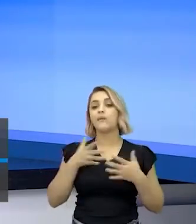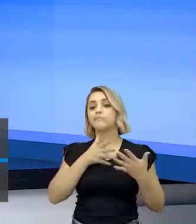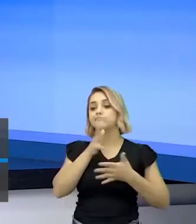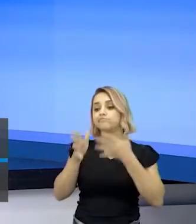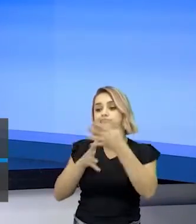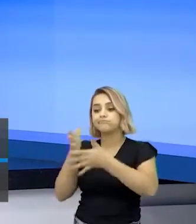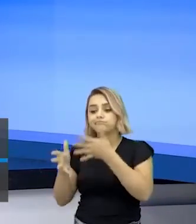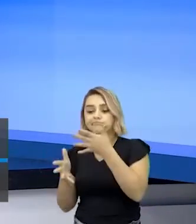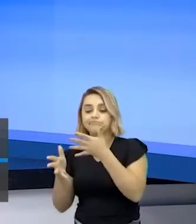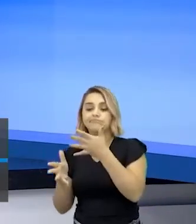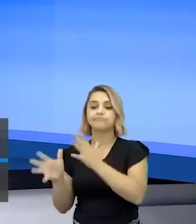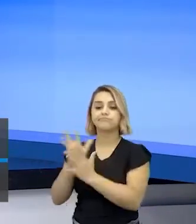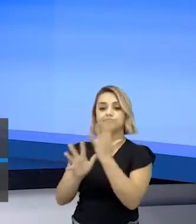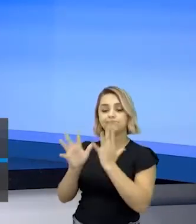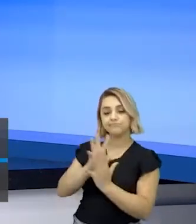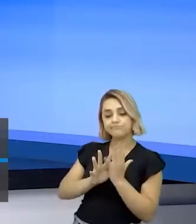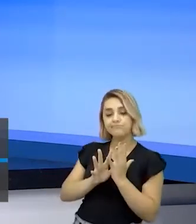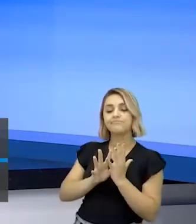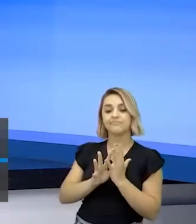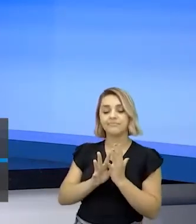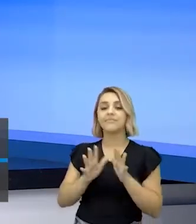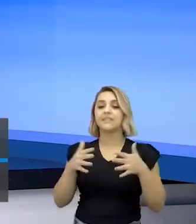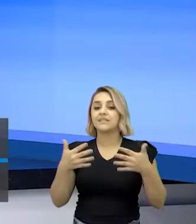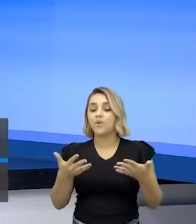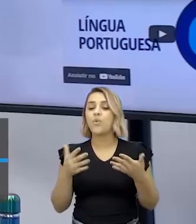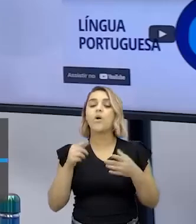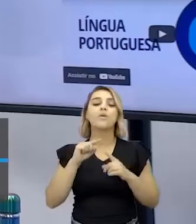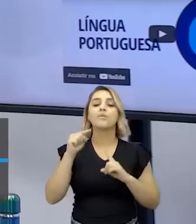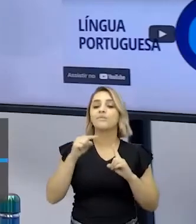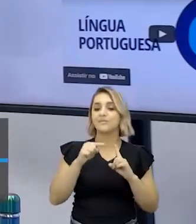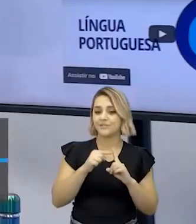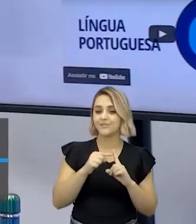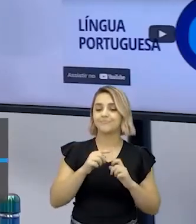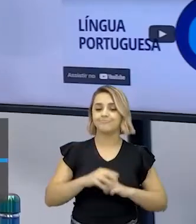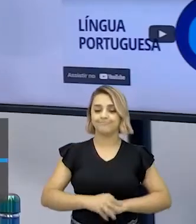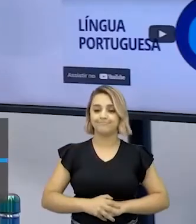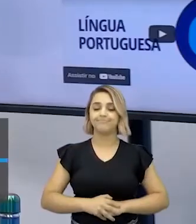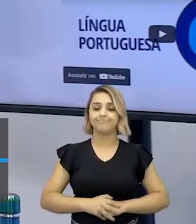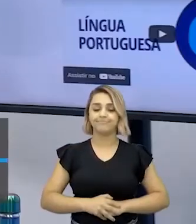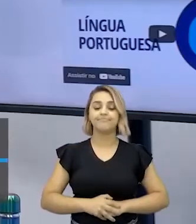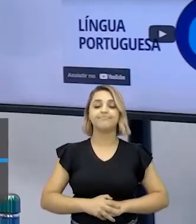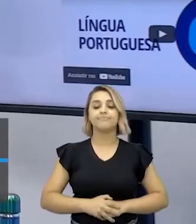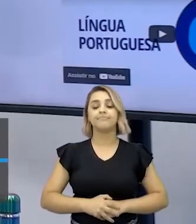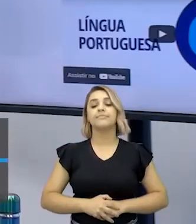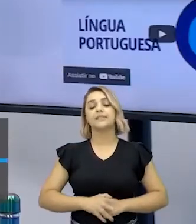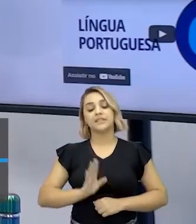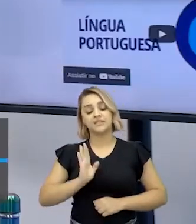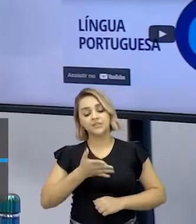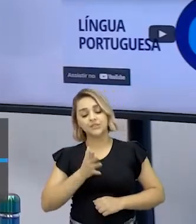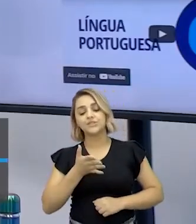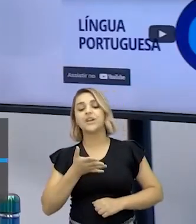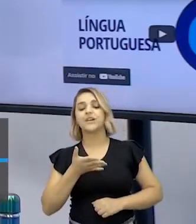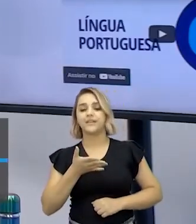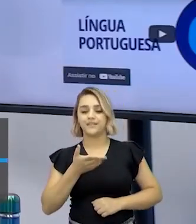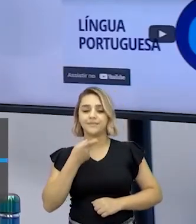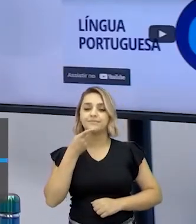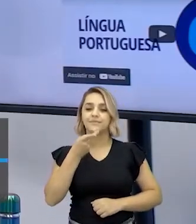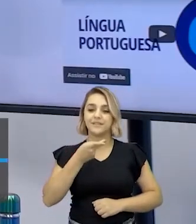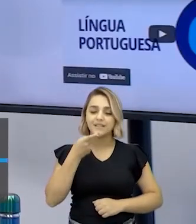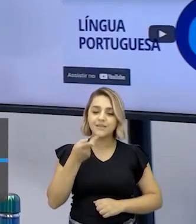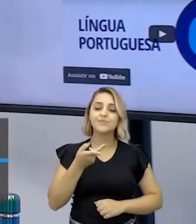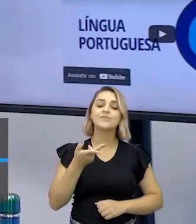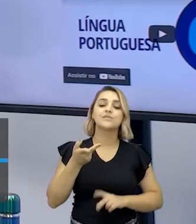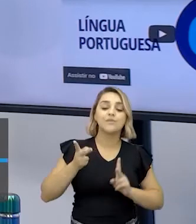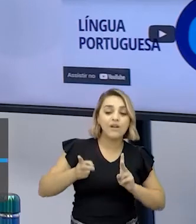que sentidos nós estamos produzindo com tudo isso. E o que a gente já comentou, vamos continuar falando com vocês, é